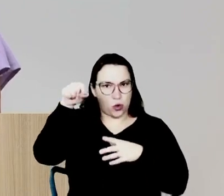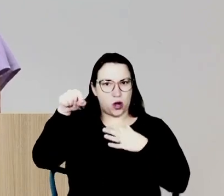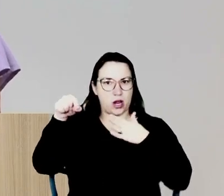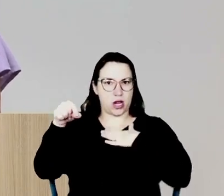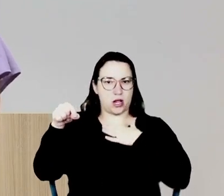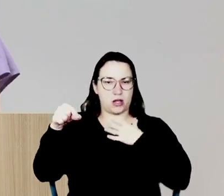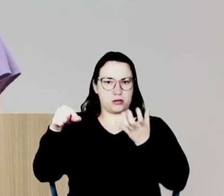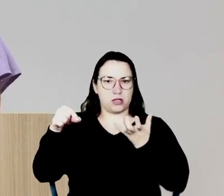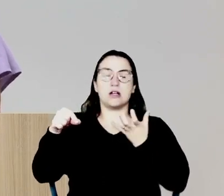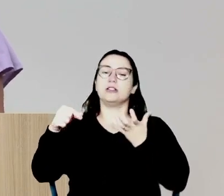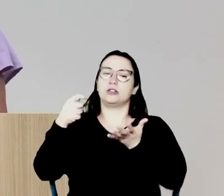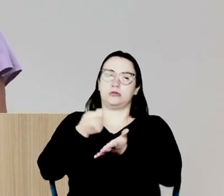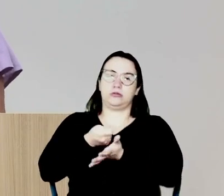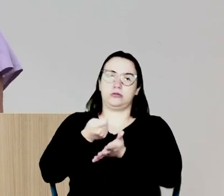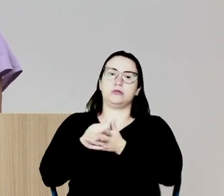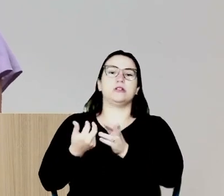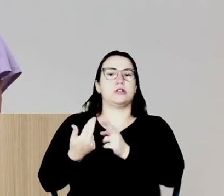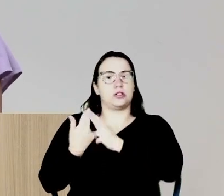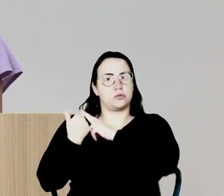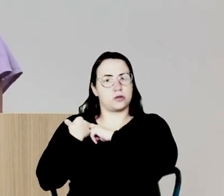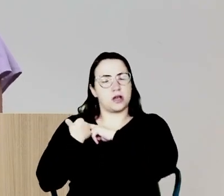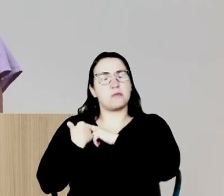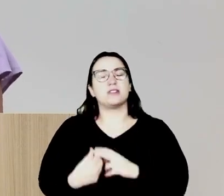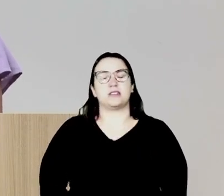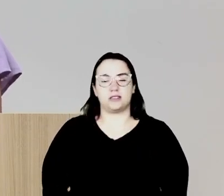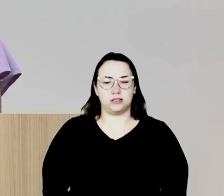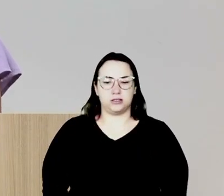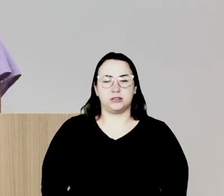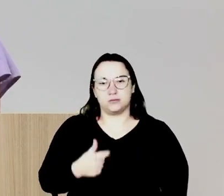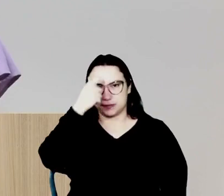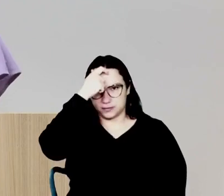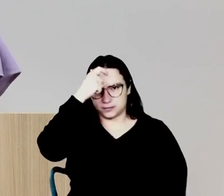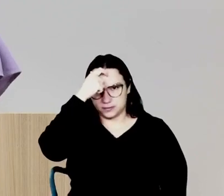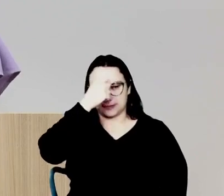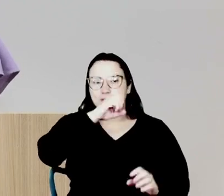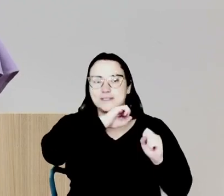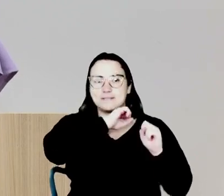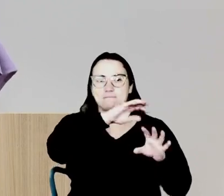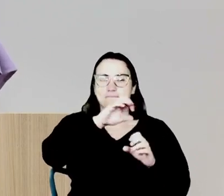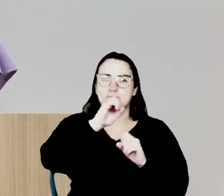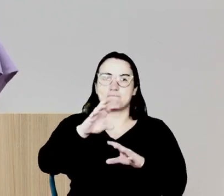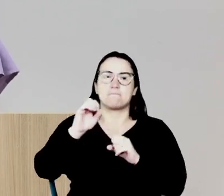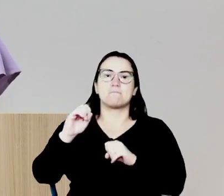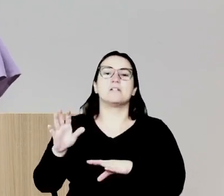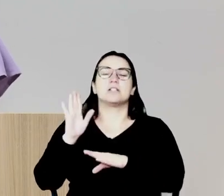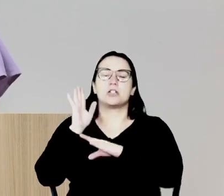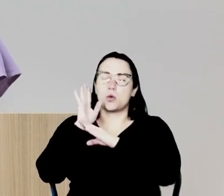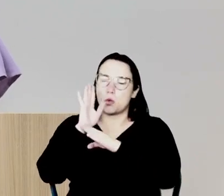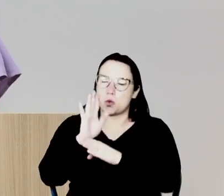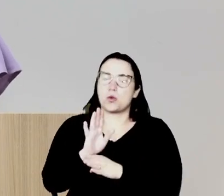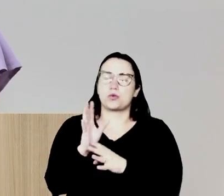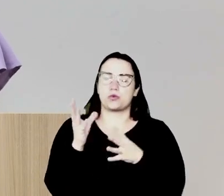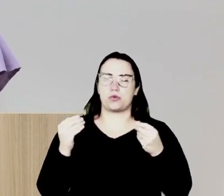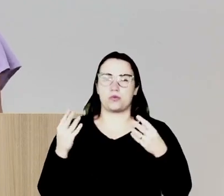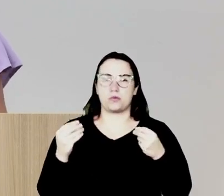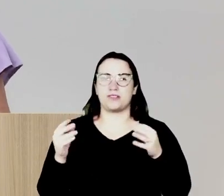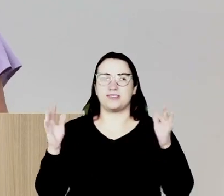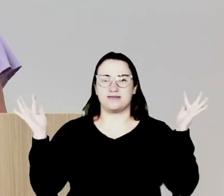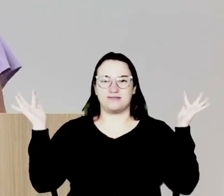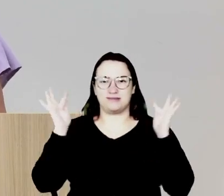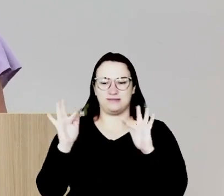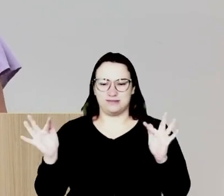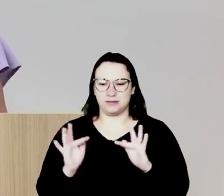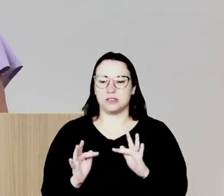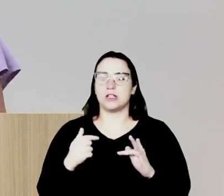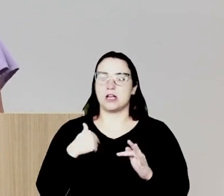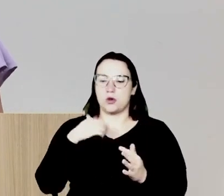tem responsabilidade. E levar essa conscientização para as escolas, as profs estão me ajudando e eu estou muito feliz, porque eu acredito que